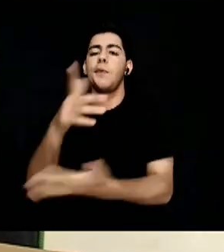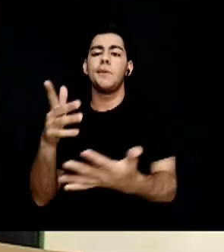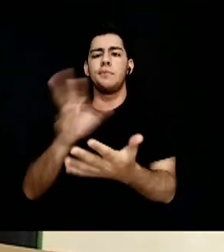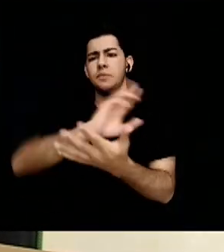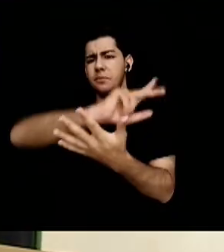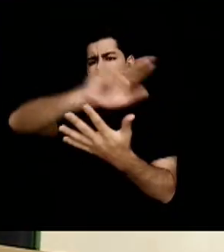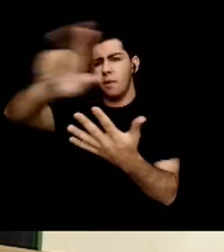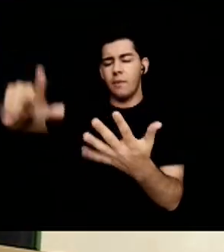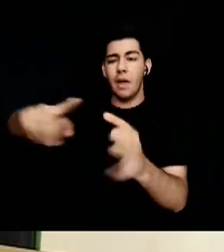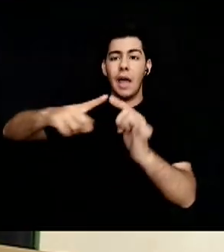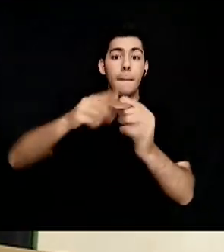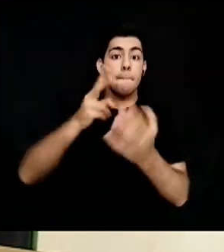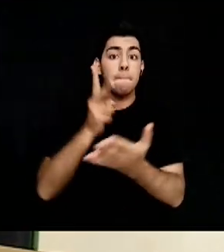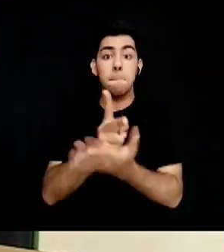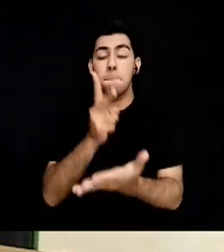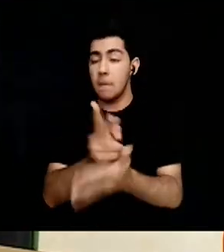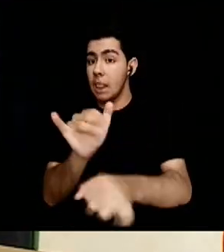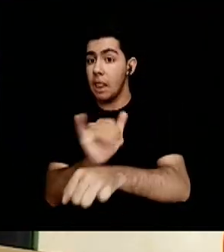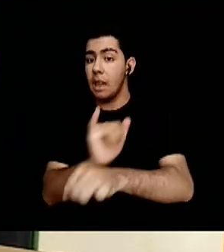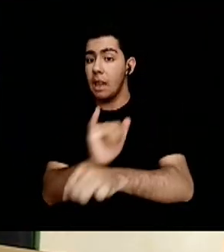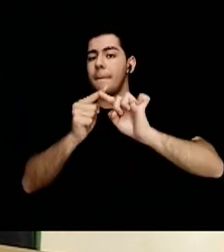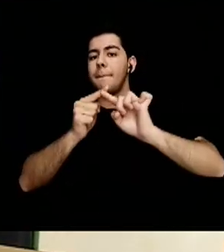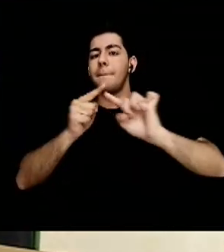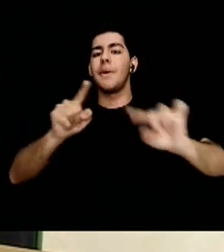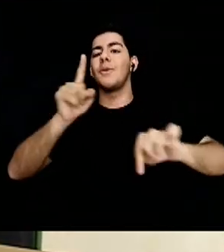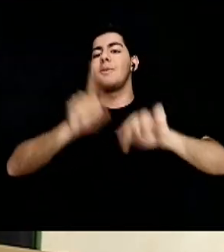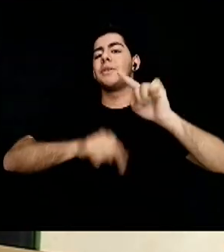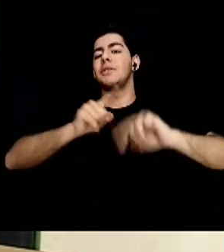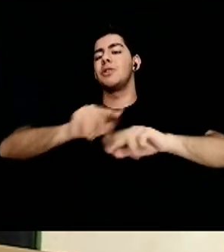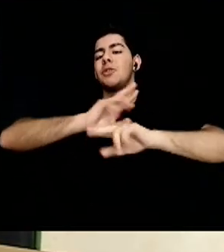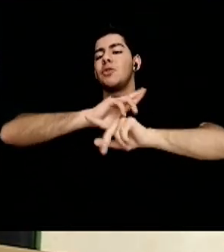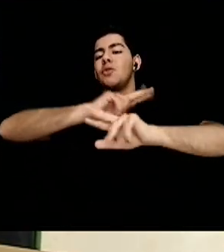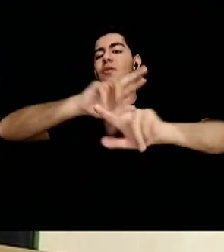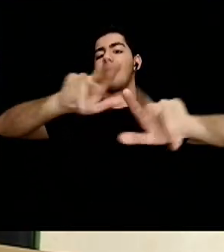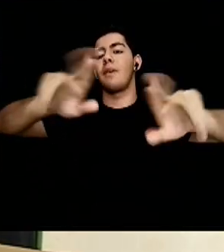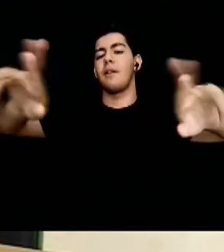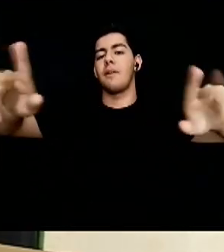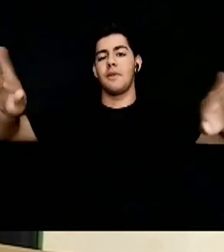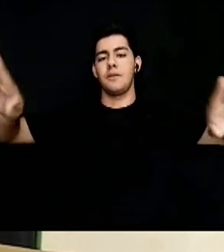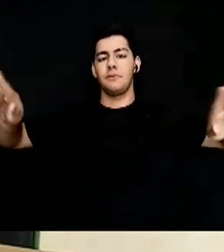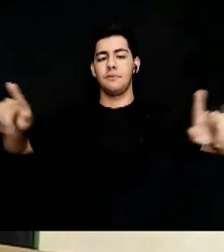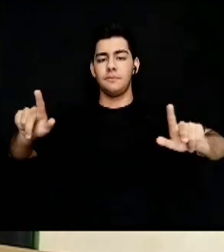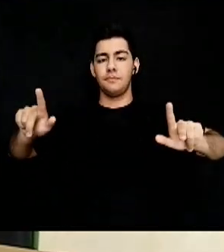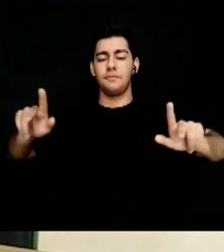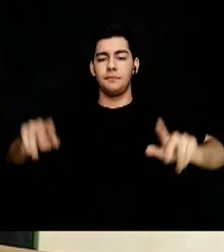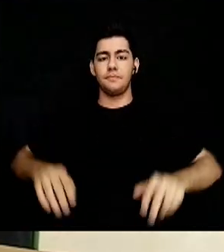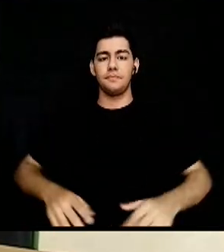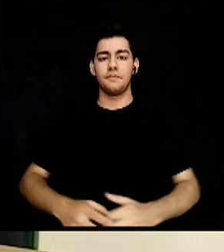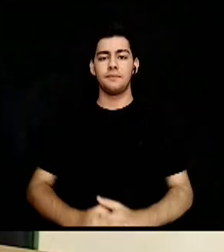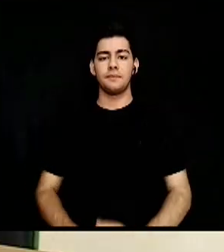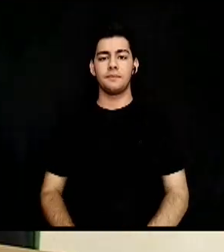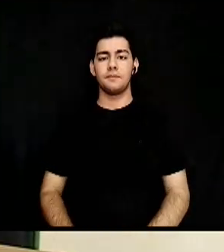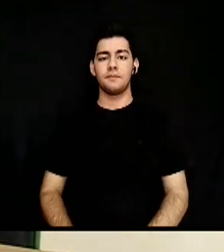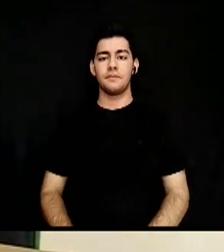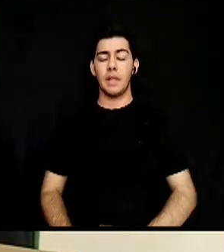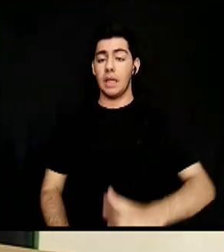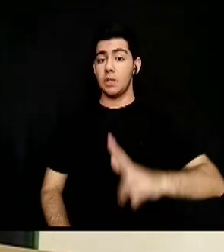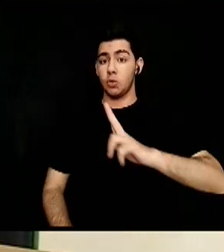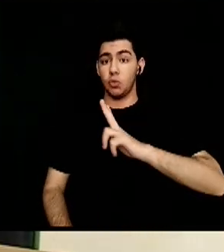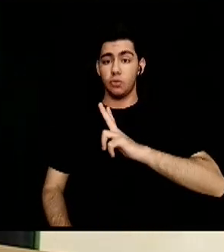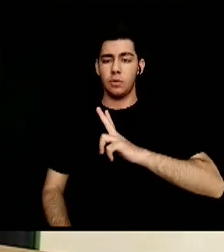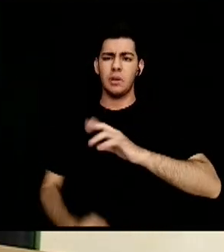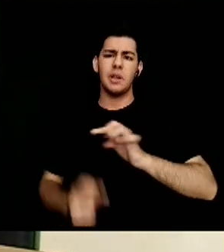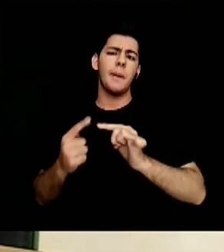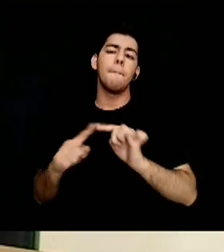composição, o restante da peça vai ser feito de forma individual. Mas eu quero fazer o